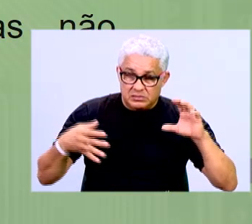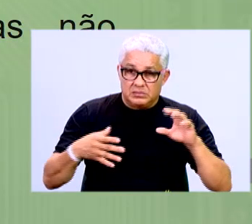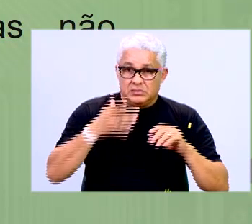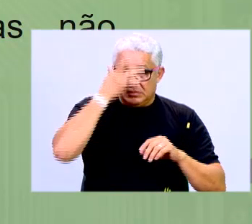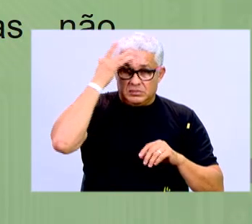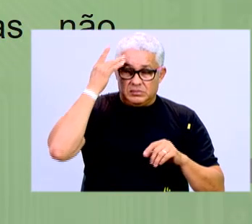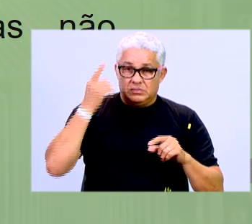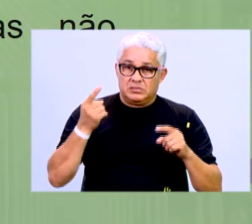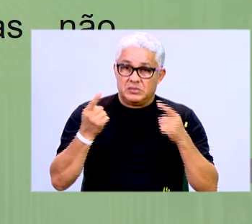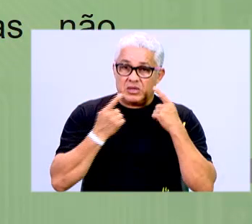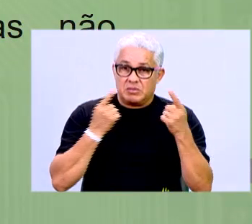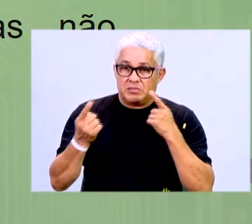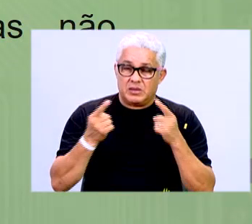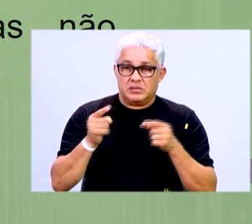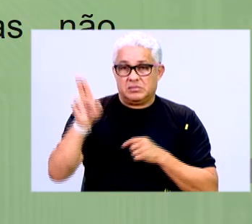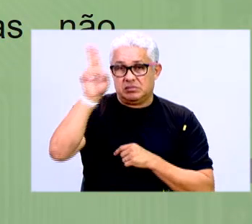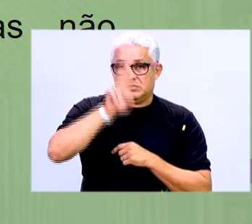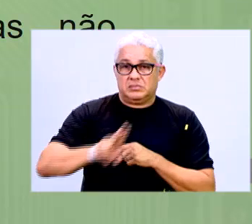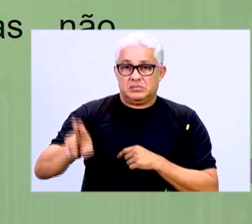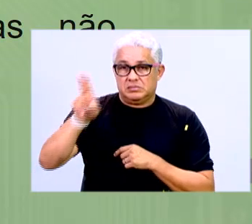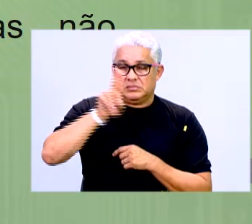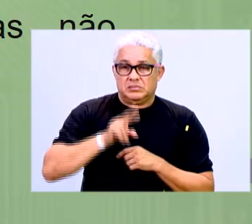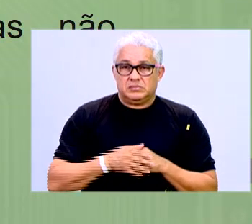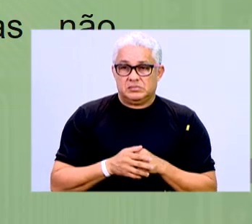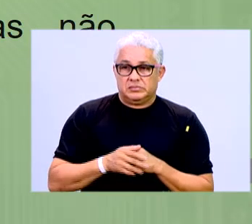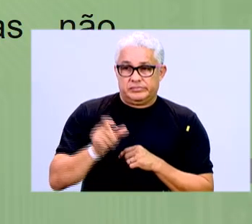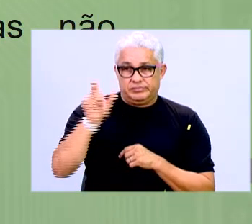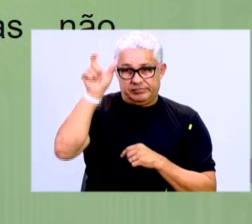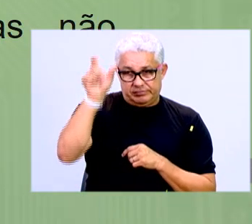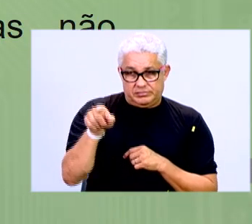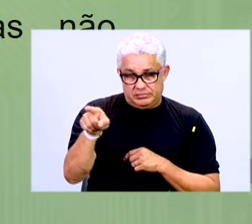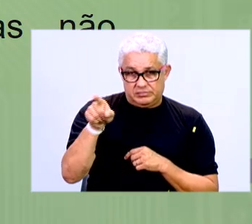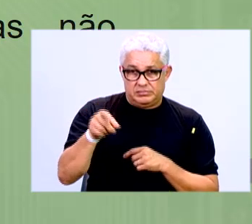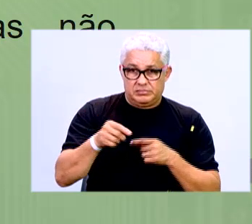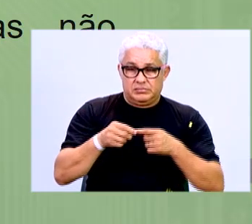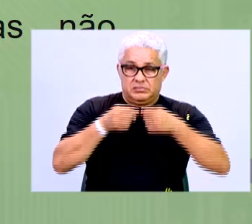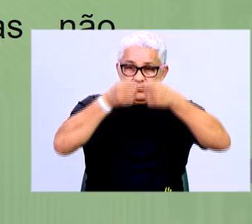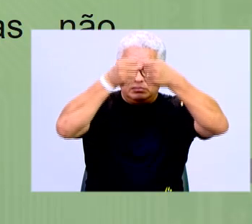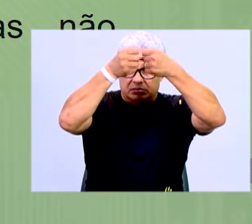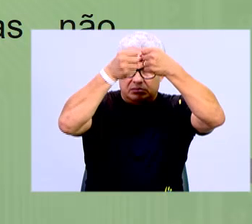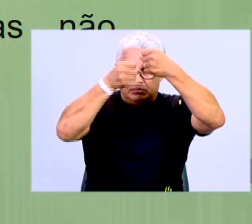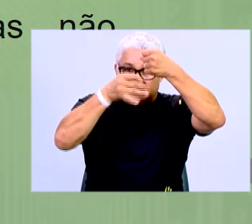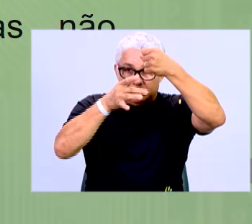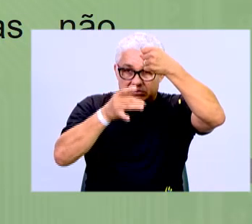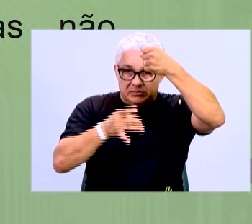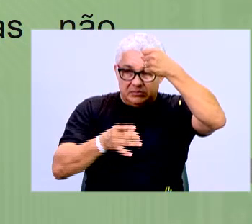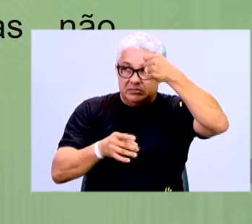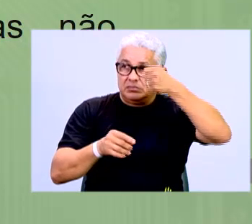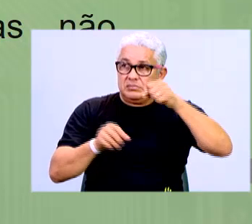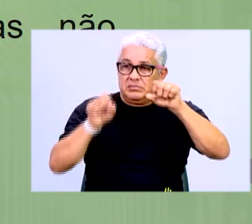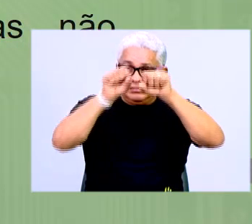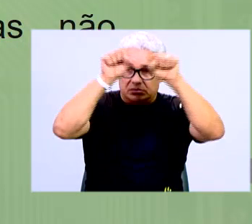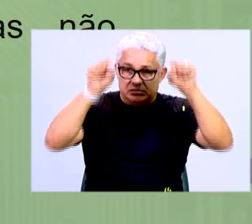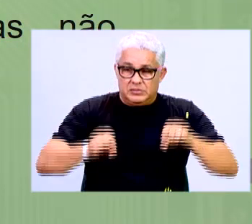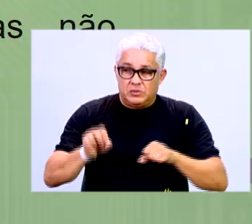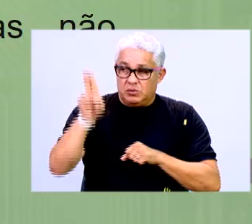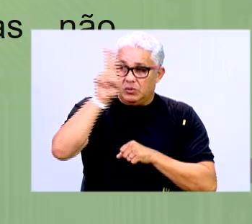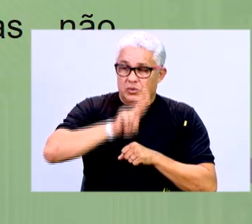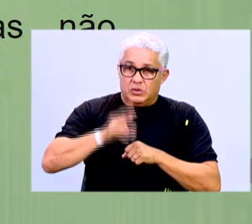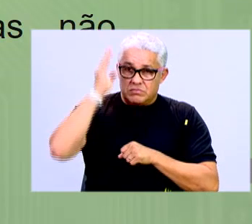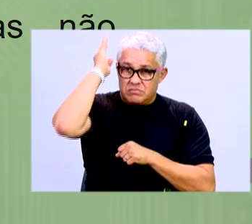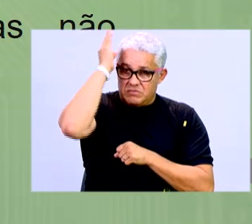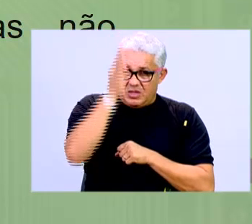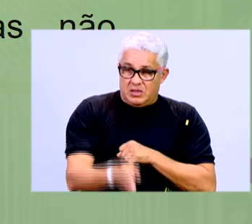entrevistado usuário. Esse descreve o sistema como se o estivesse usando diretamente,